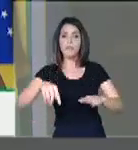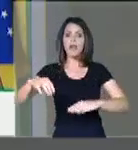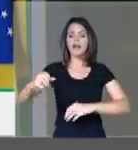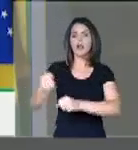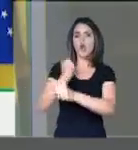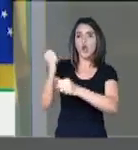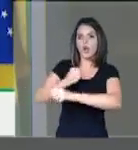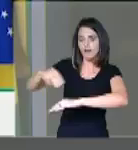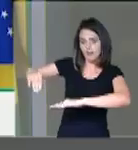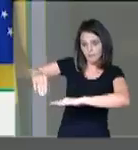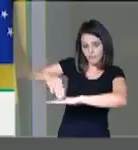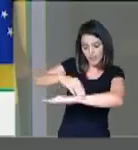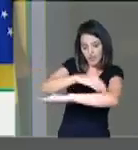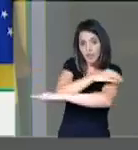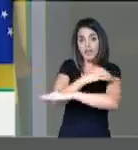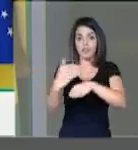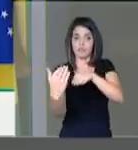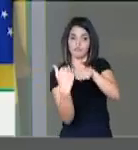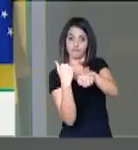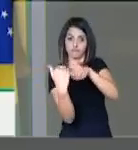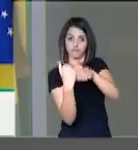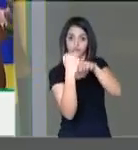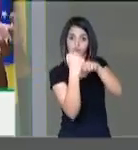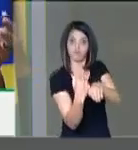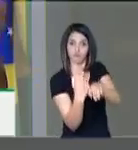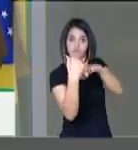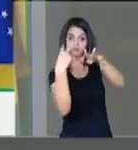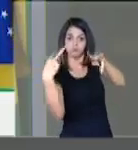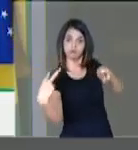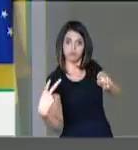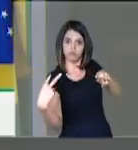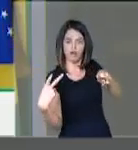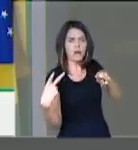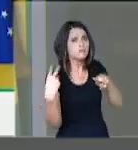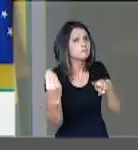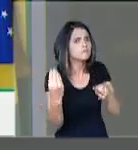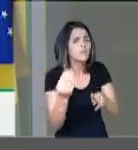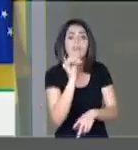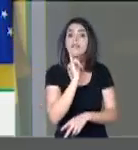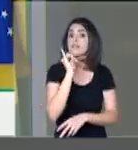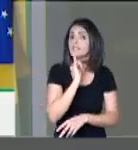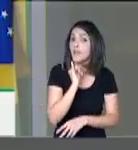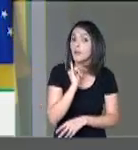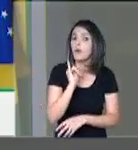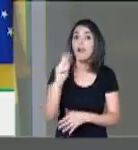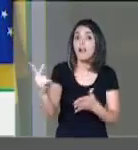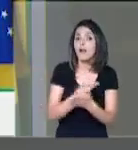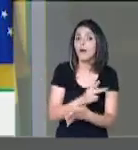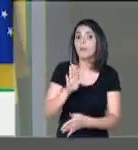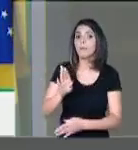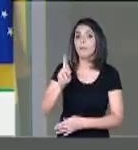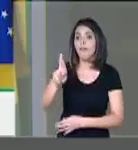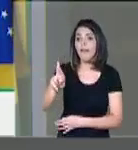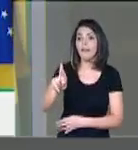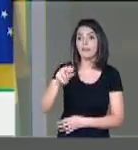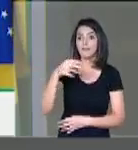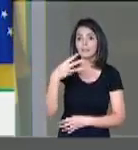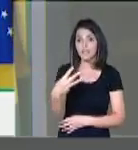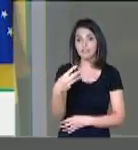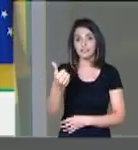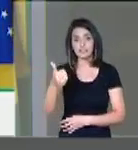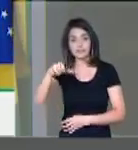pavimentação e ampliação de rodovias e aí o exemplo clássico a br